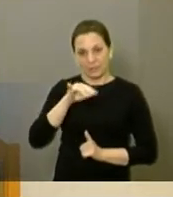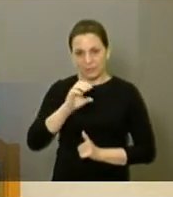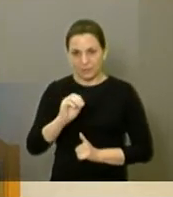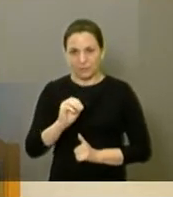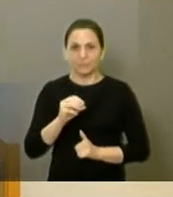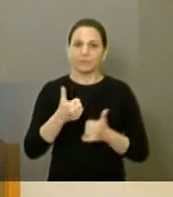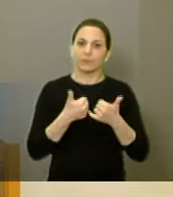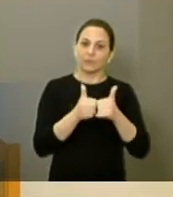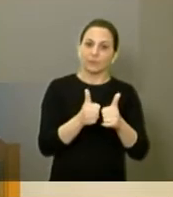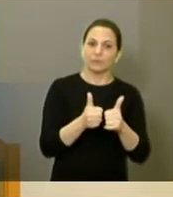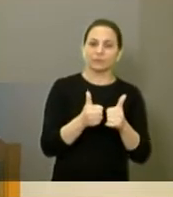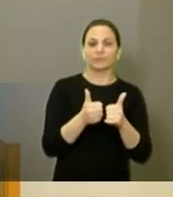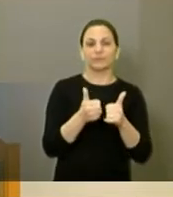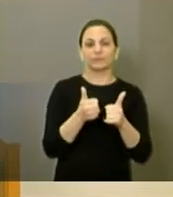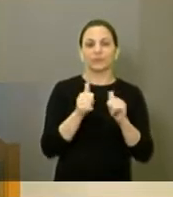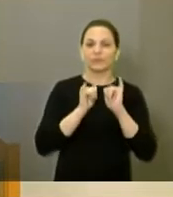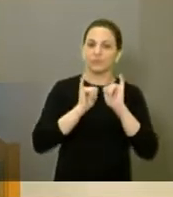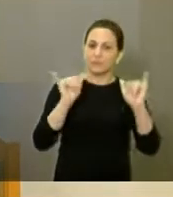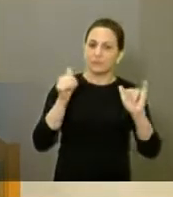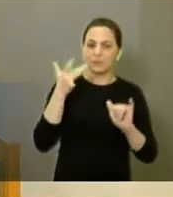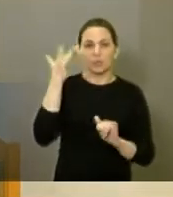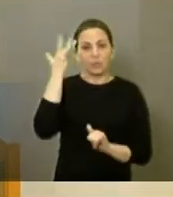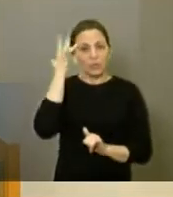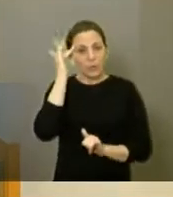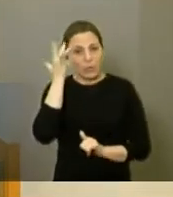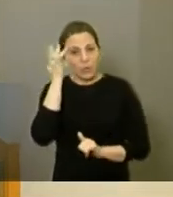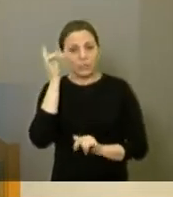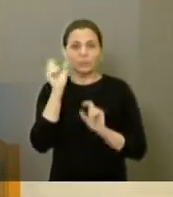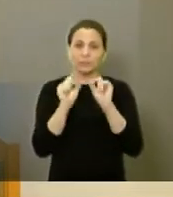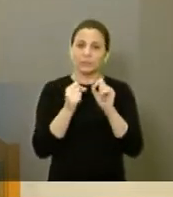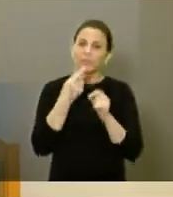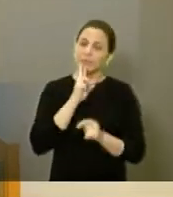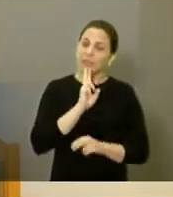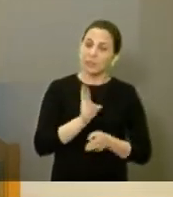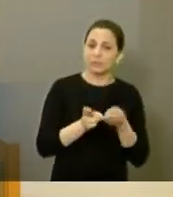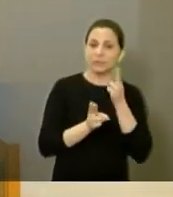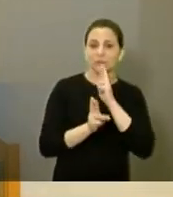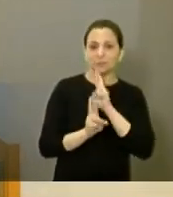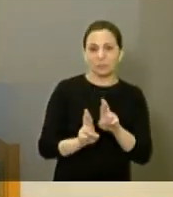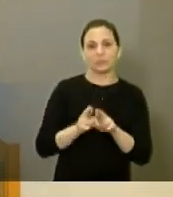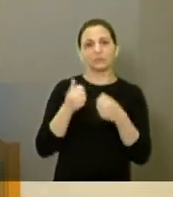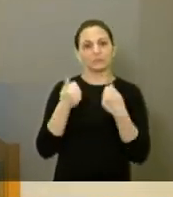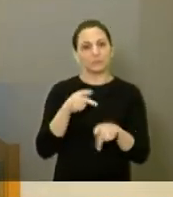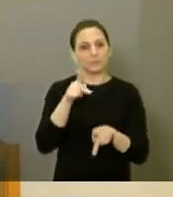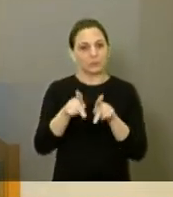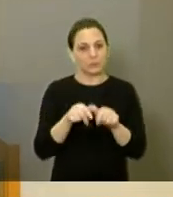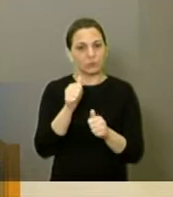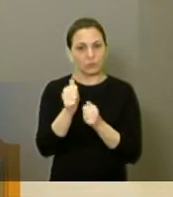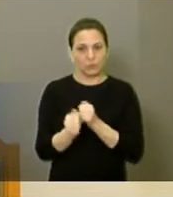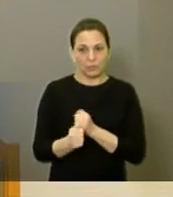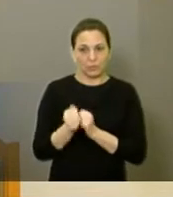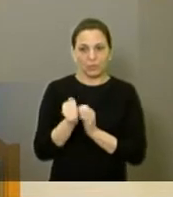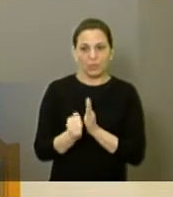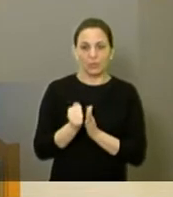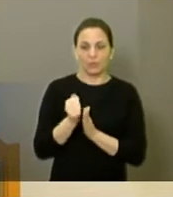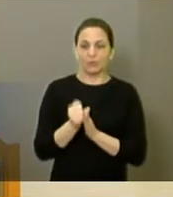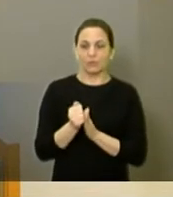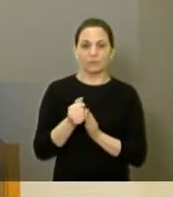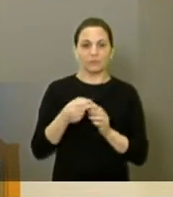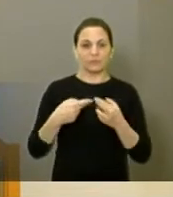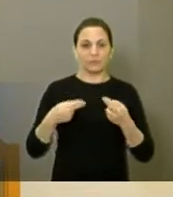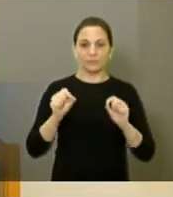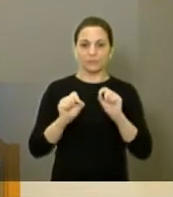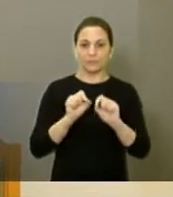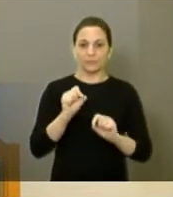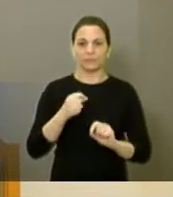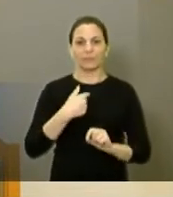repercussão do caso pela imprensa eu acho que muita coisa precisa ser respondida pela população de araraquara não posso fazer